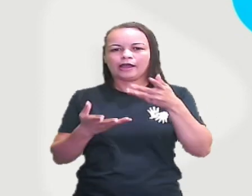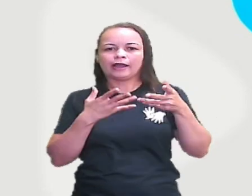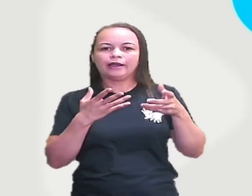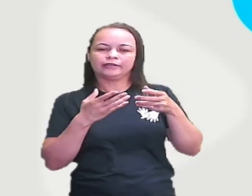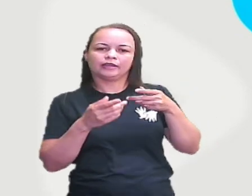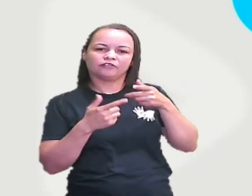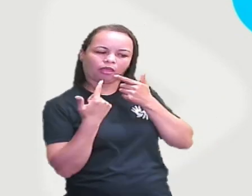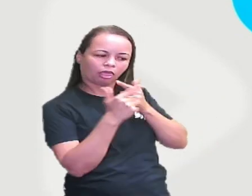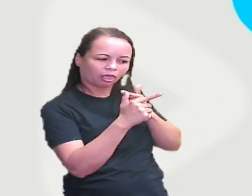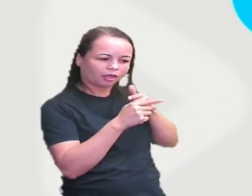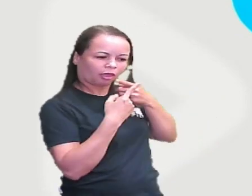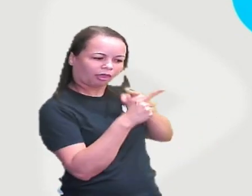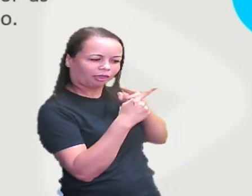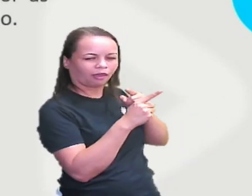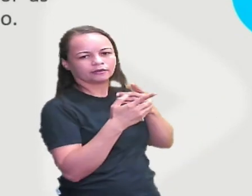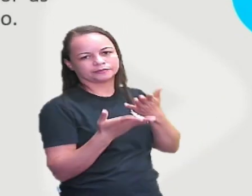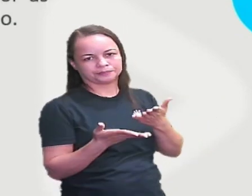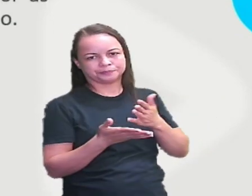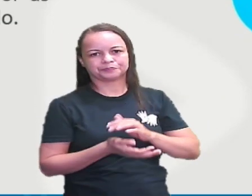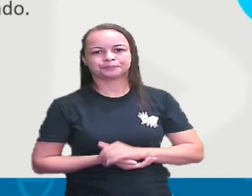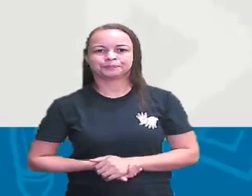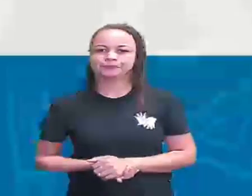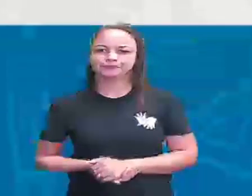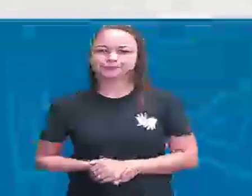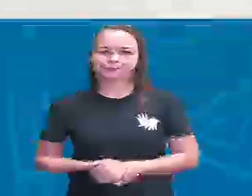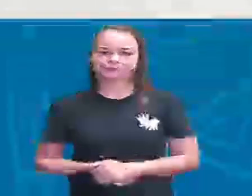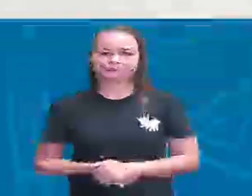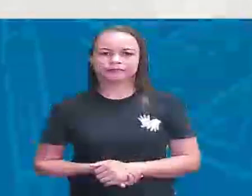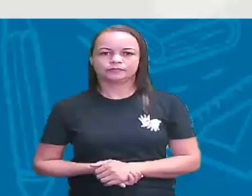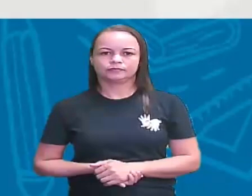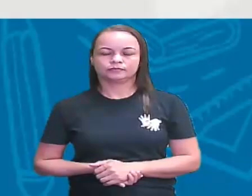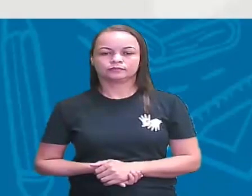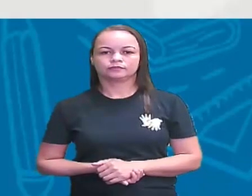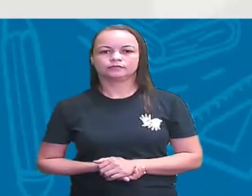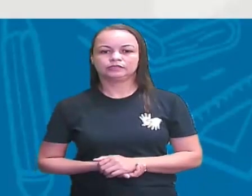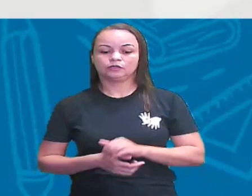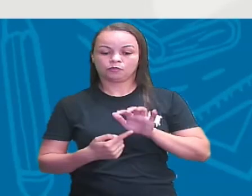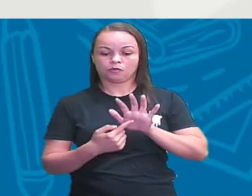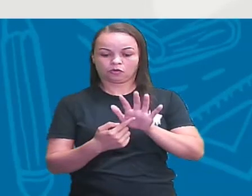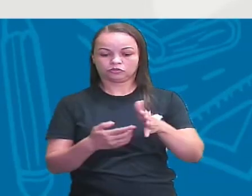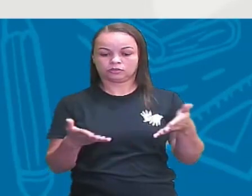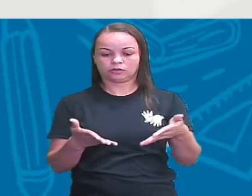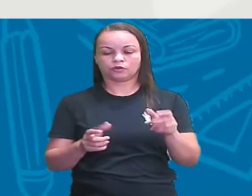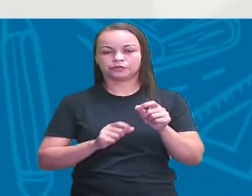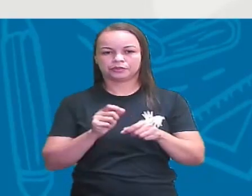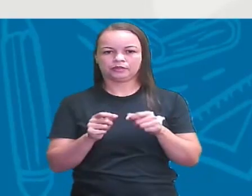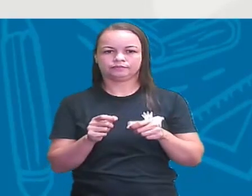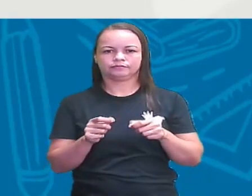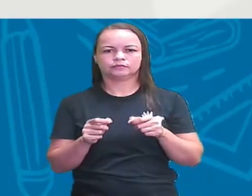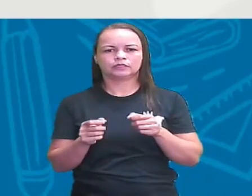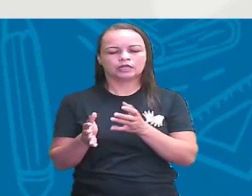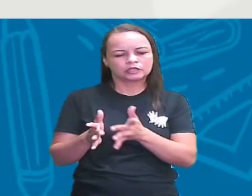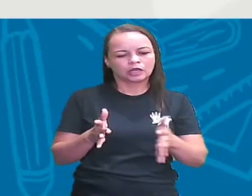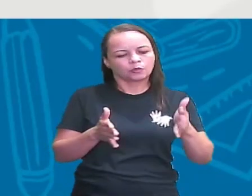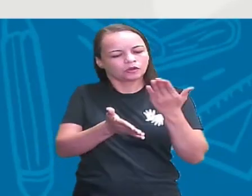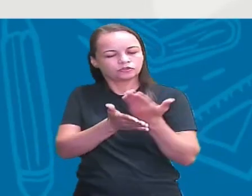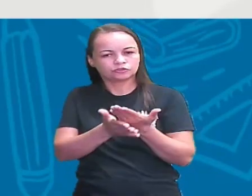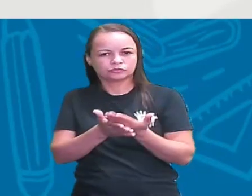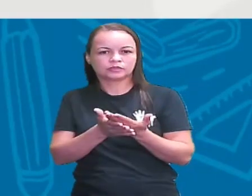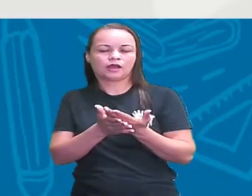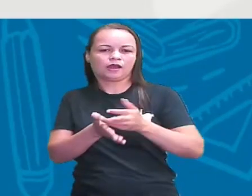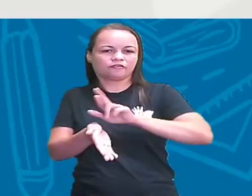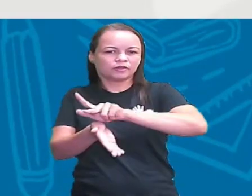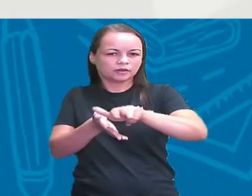virar chacota. Ok? Então, ó, diz aqui o seguinte: no entanto, ao estudarmos as variações